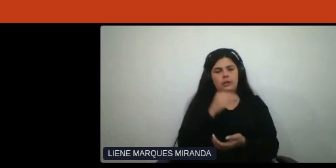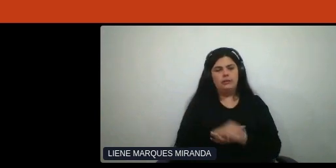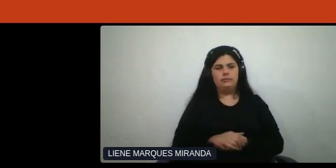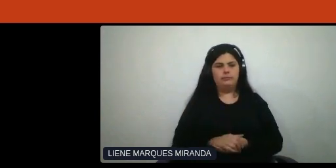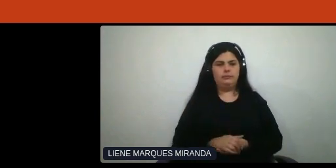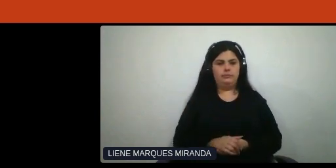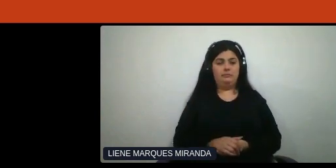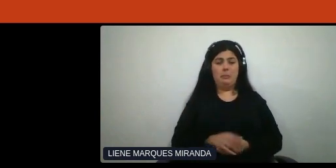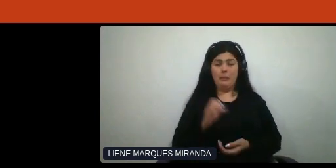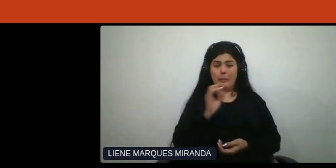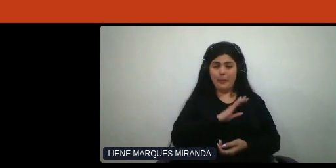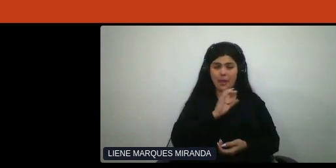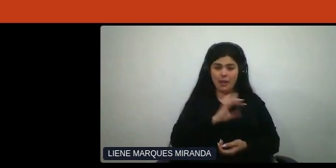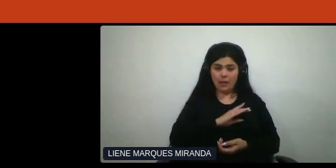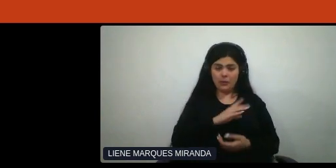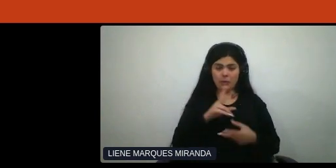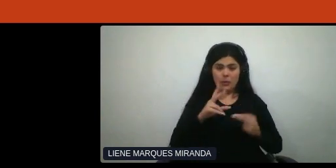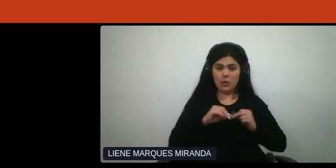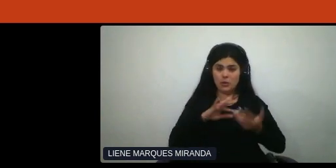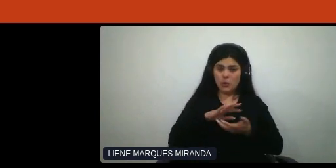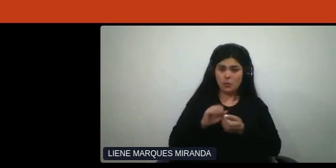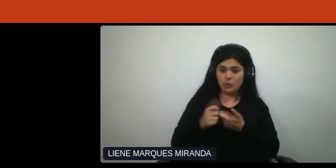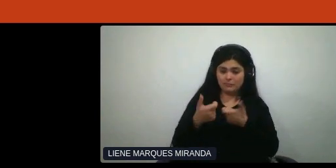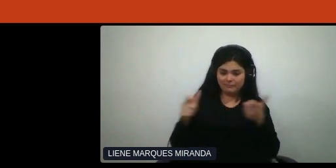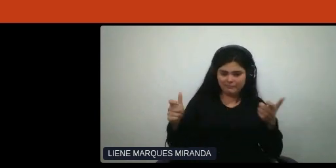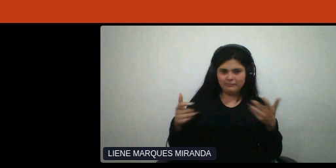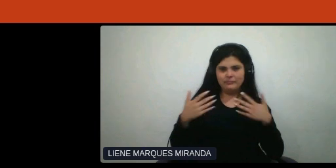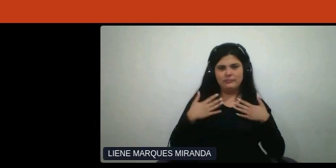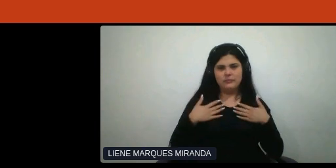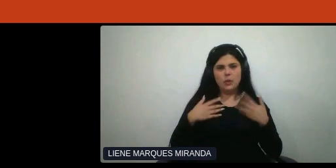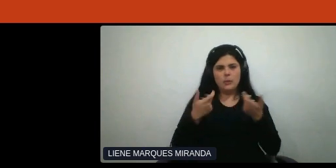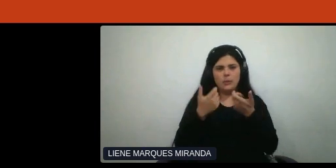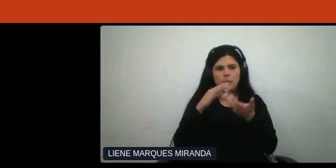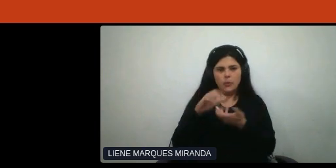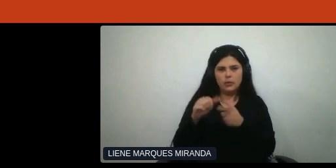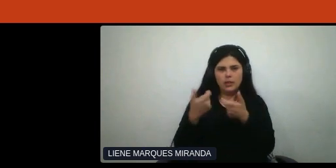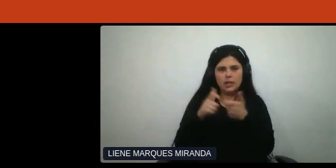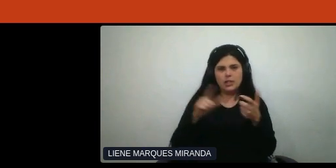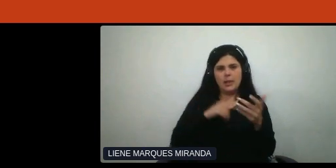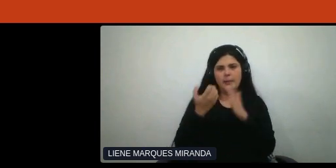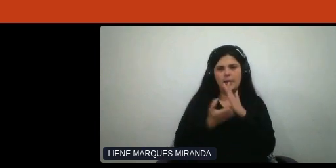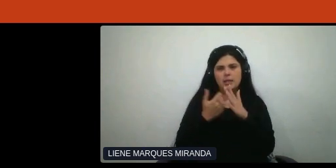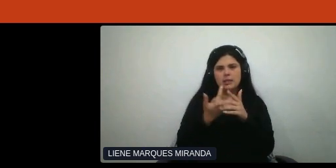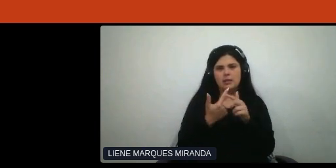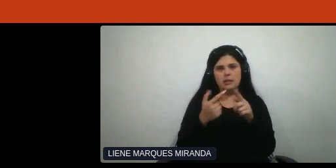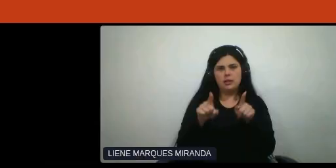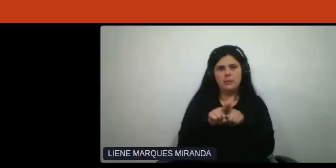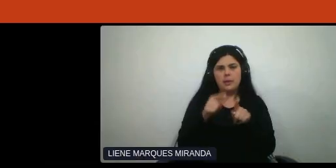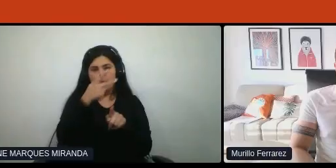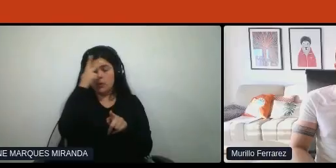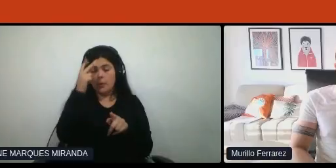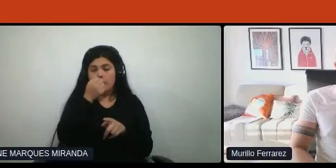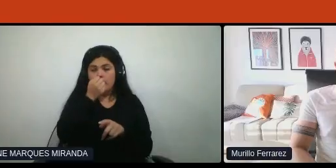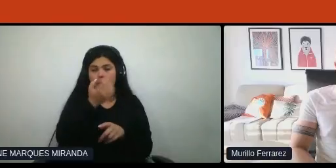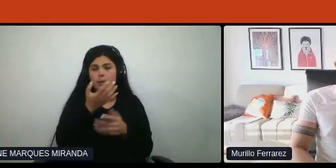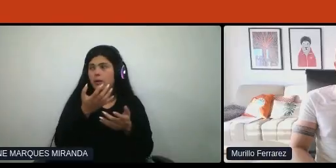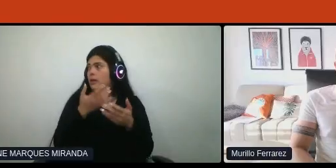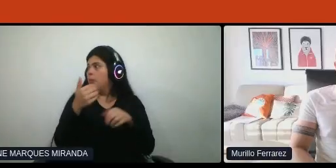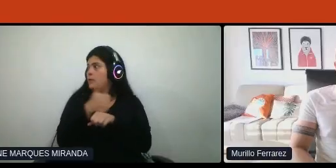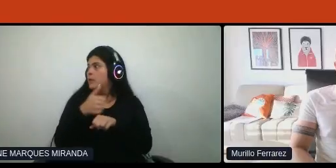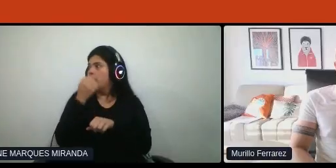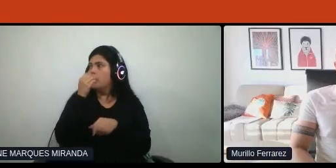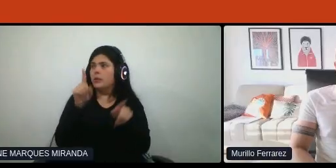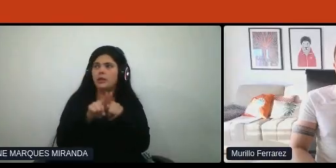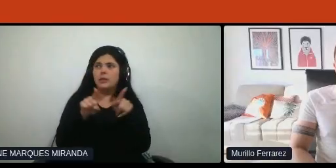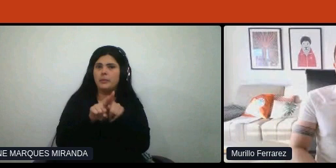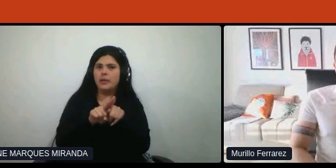com medo? Poxa, gente, o mundo é muito grande. O mundo é muito grande. Tem muitas empresas, tem muita gente boa querendo profissionais bons.